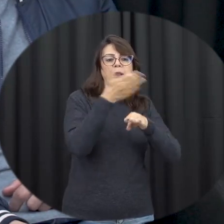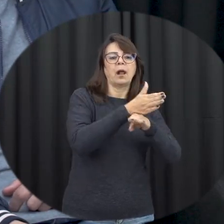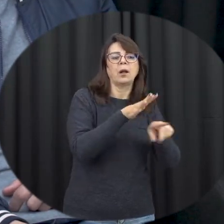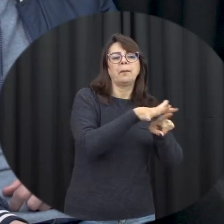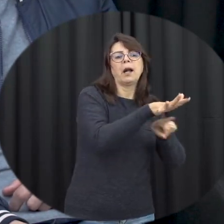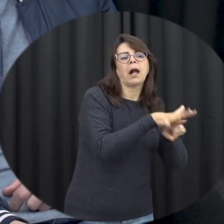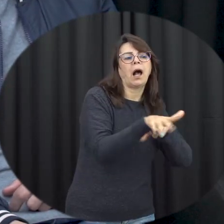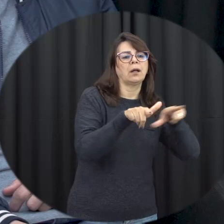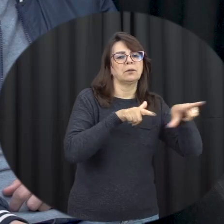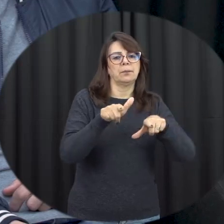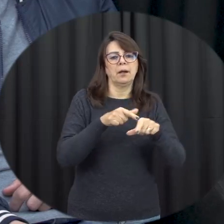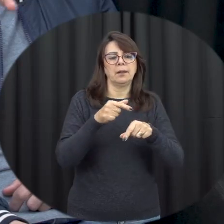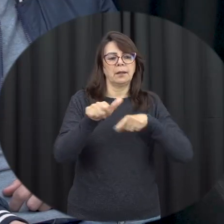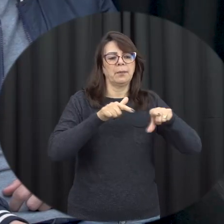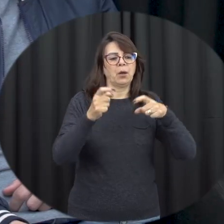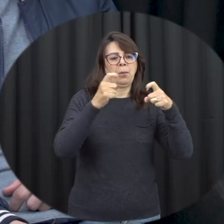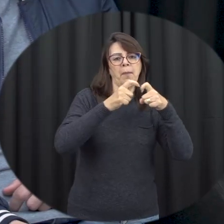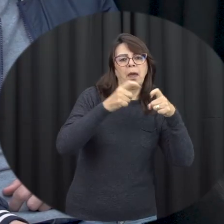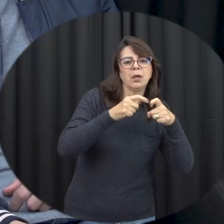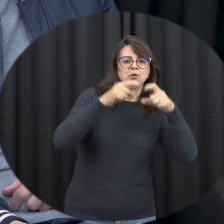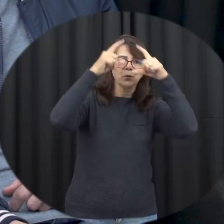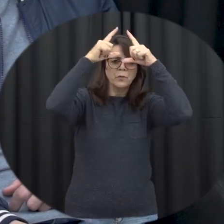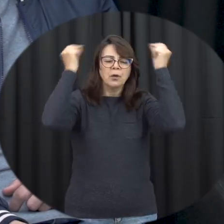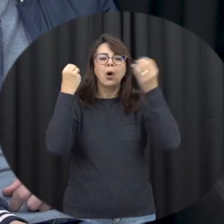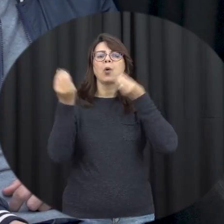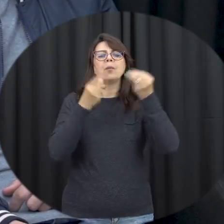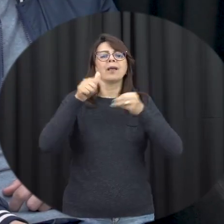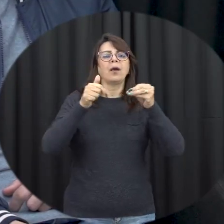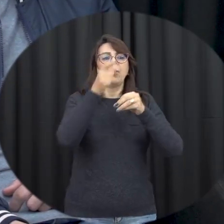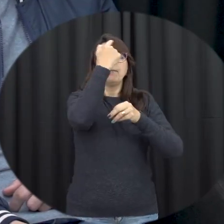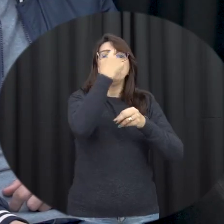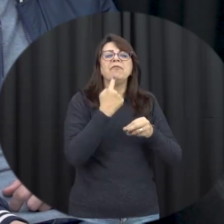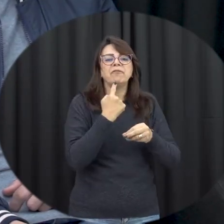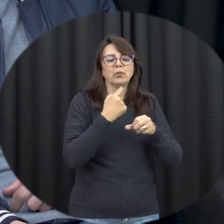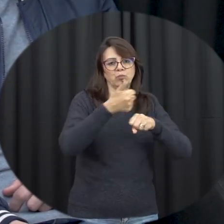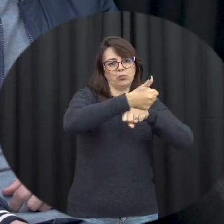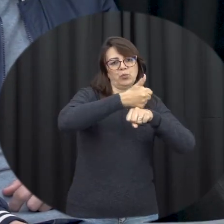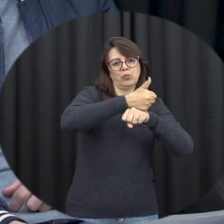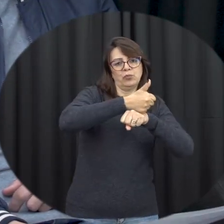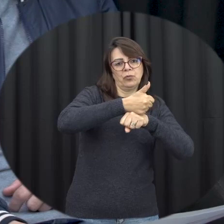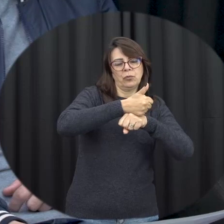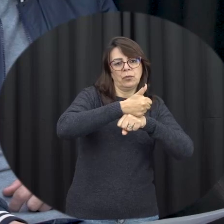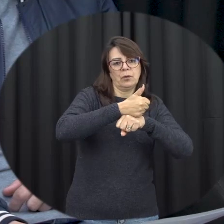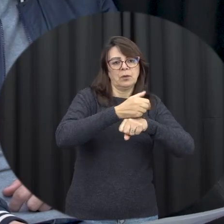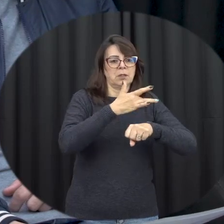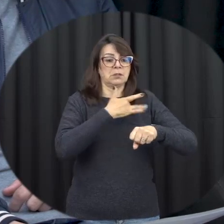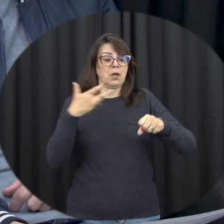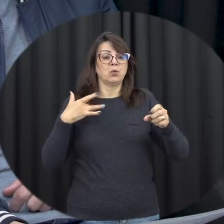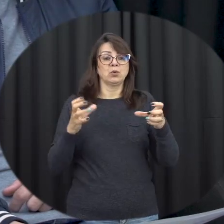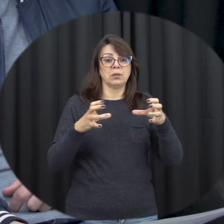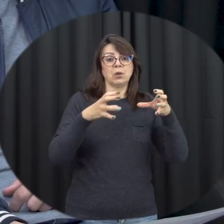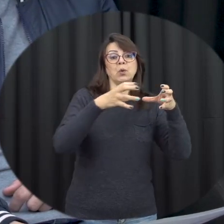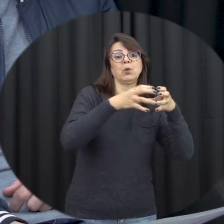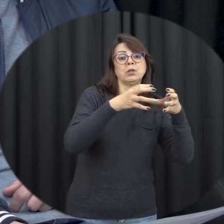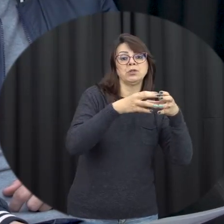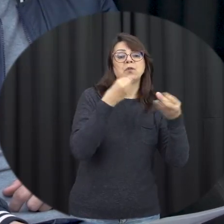esse profissional vai trabalhar com médicos, enfermeiros. Como que é isso? Como que esse profissional de saúde coletiva, como que a professora trabalha com